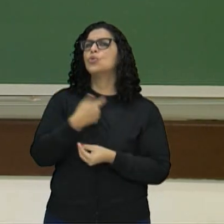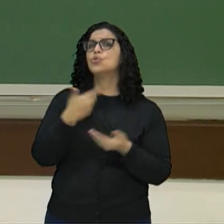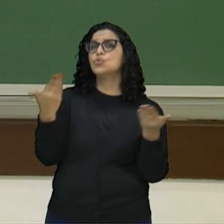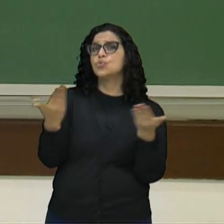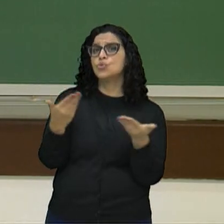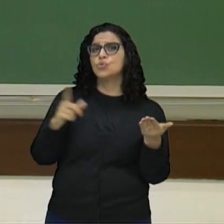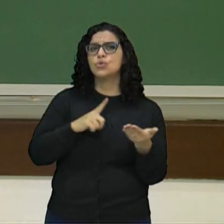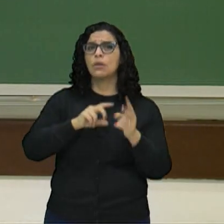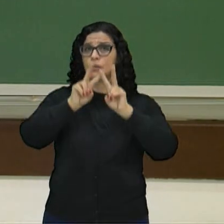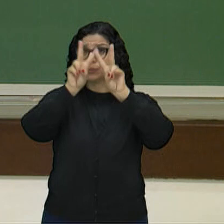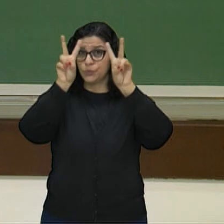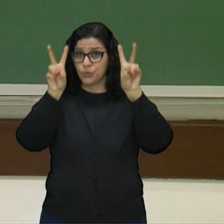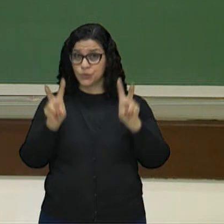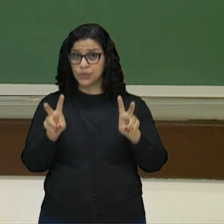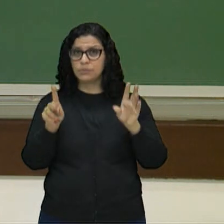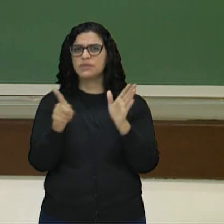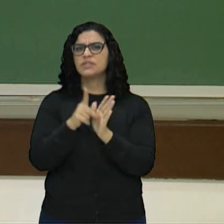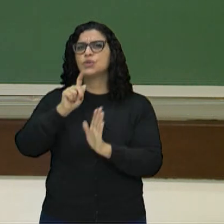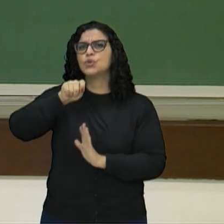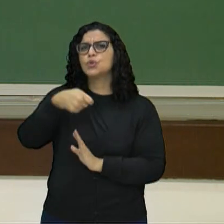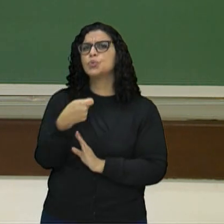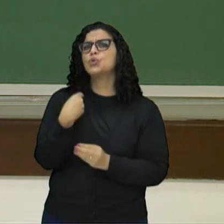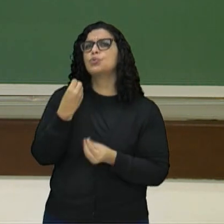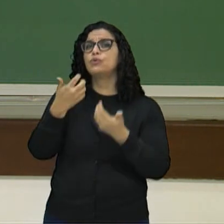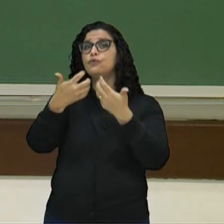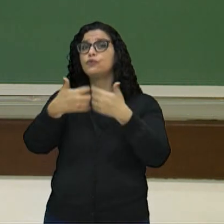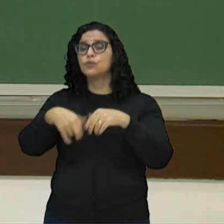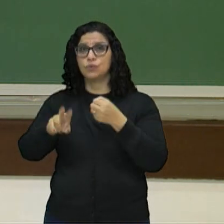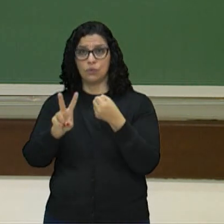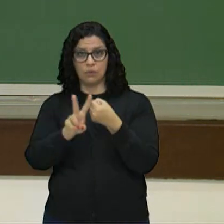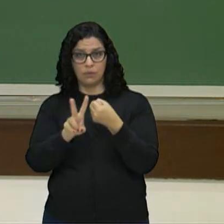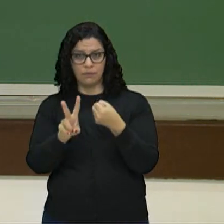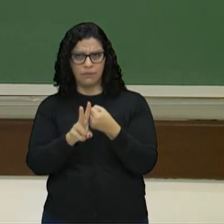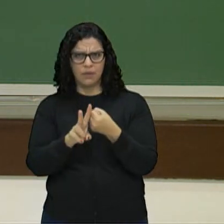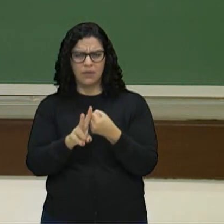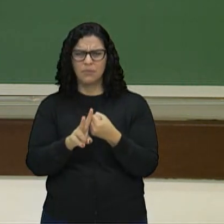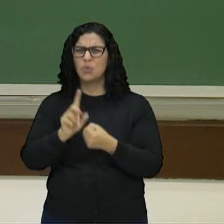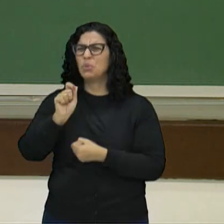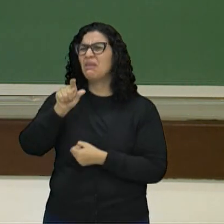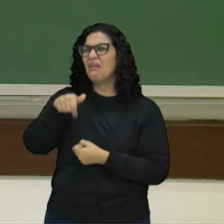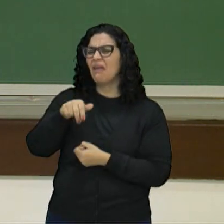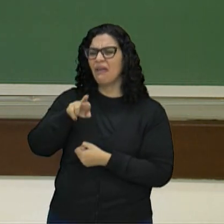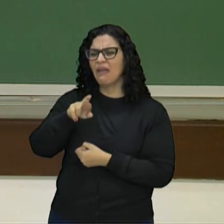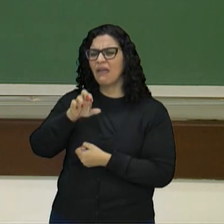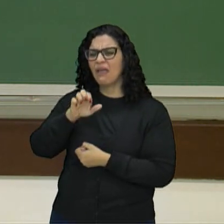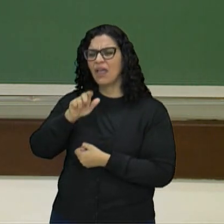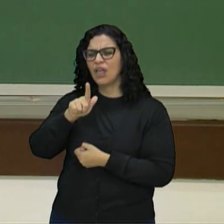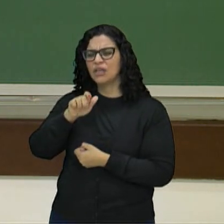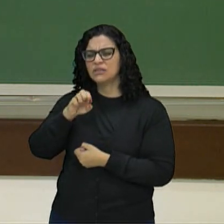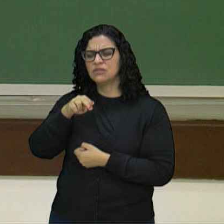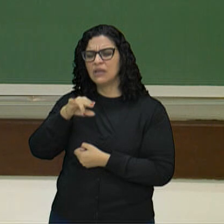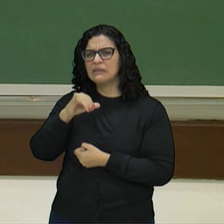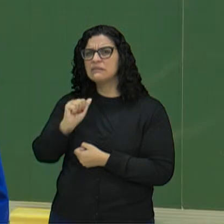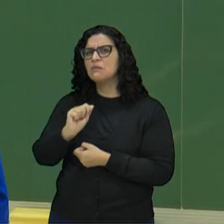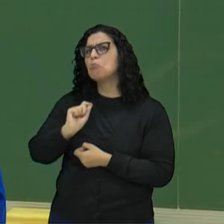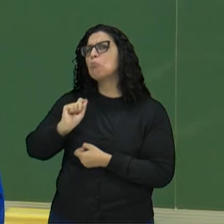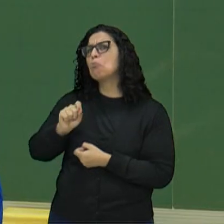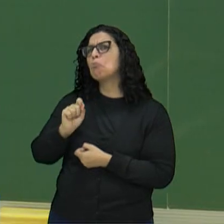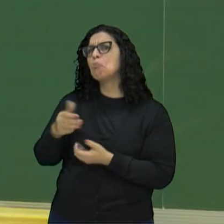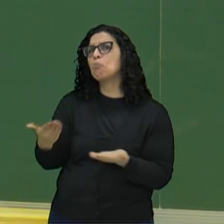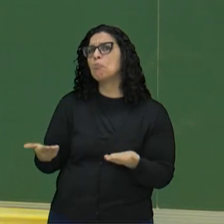temos esse tema, regência verbal. O que é regência verbal,